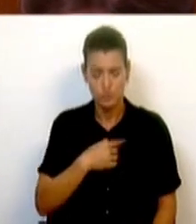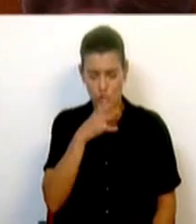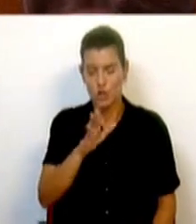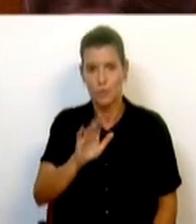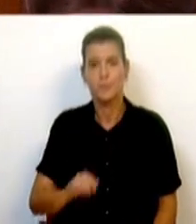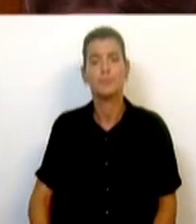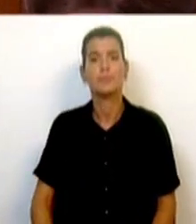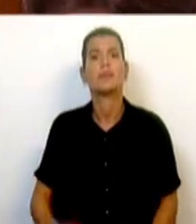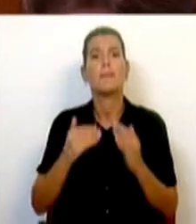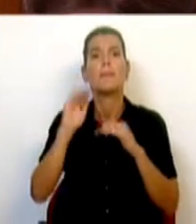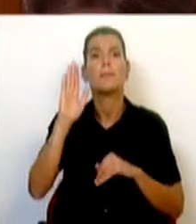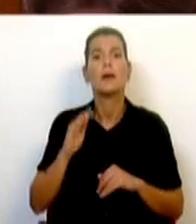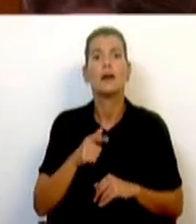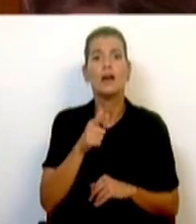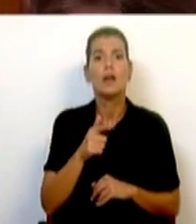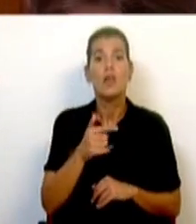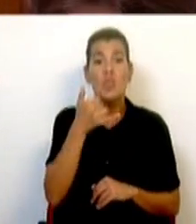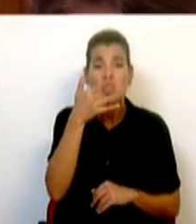digo-lhe, temos mais